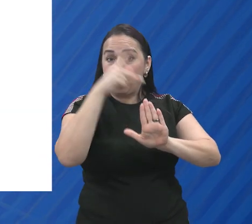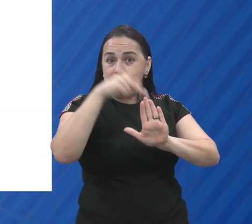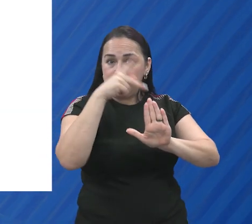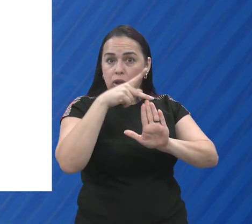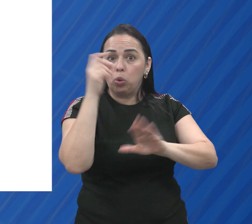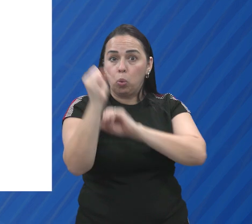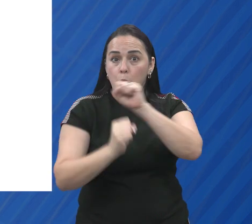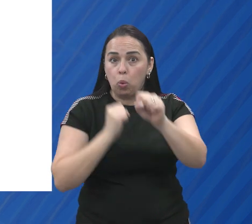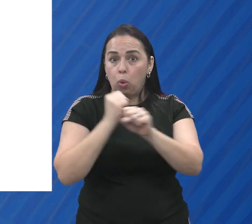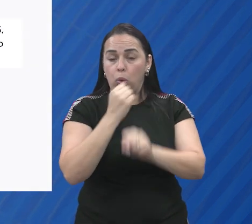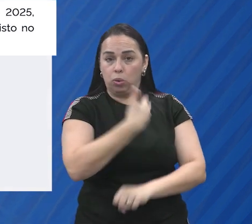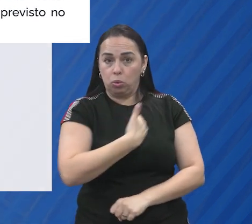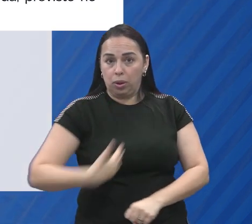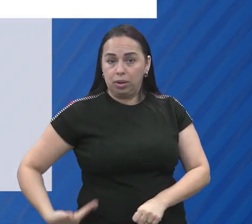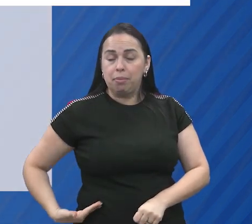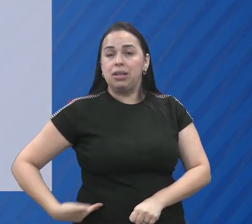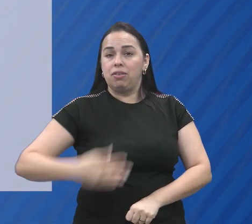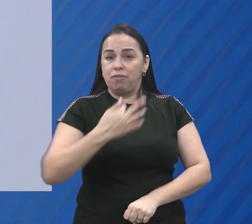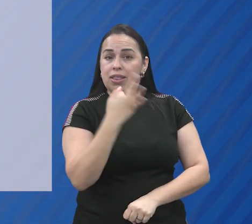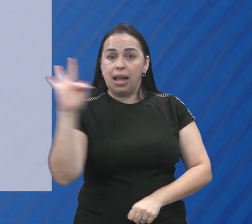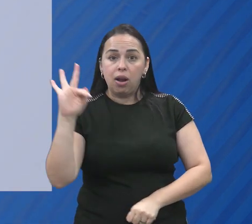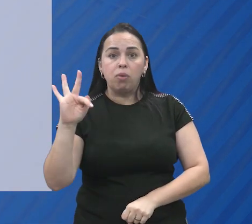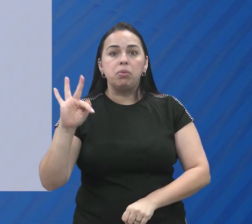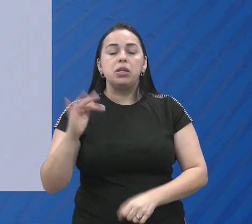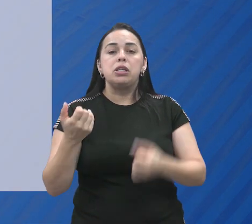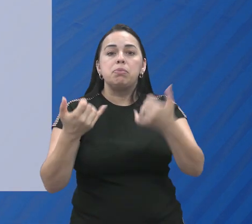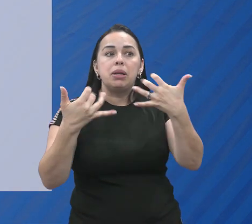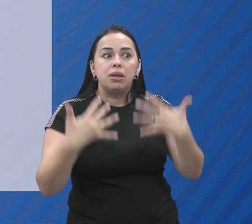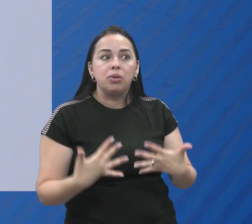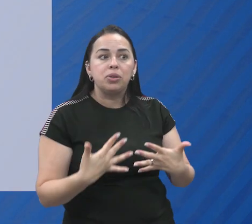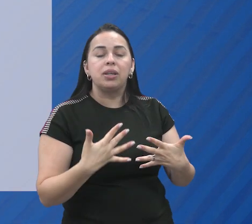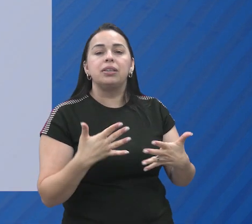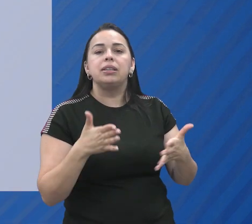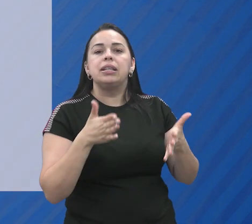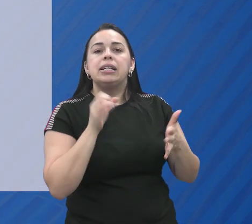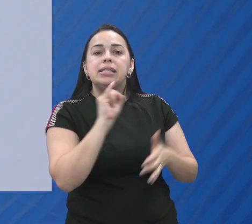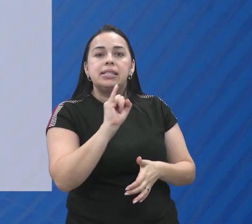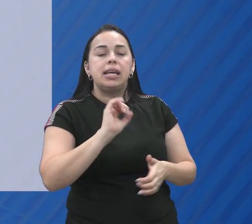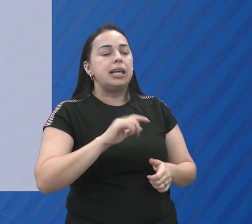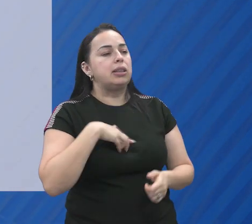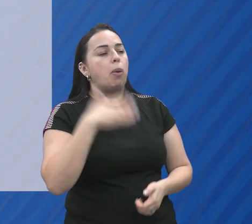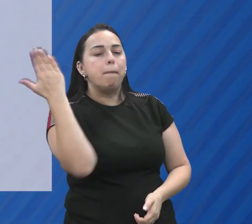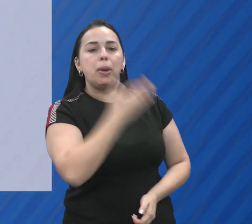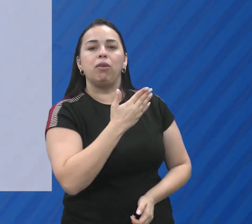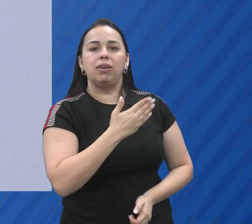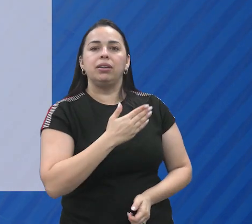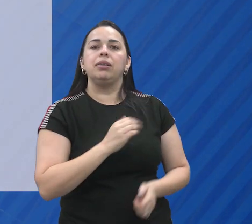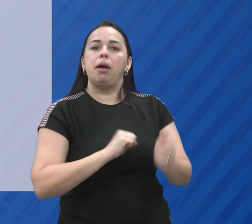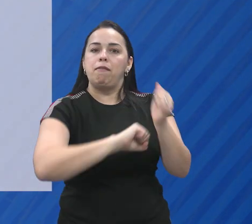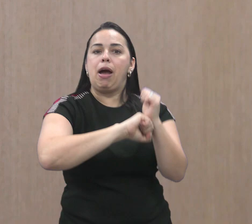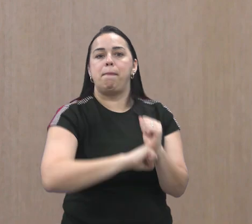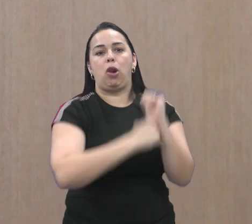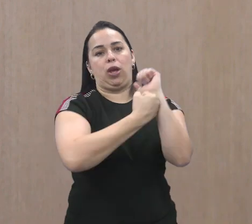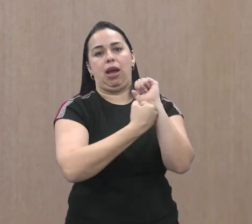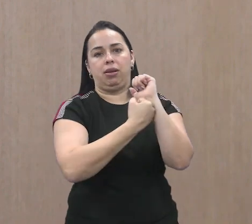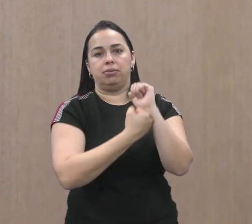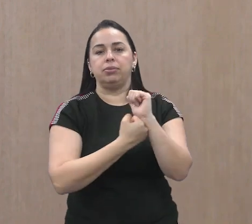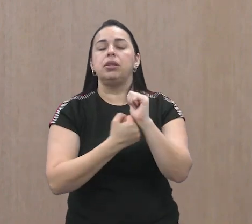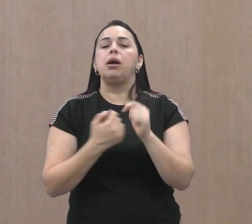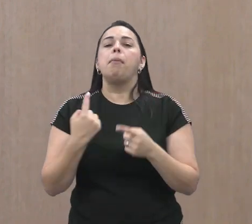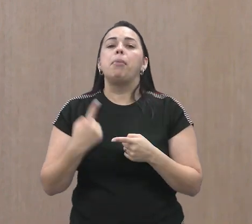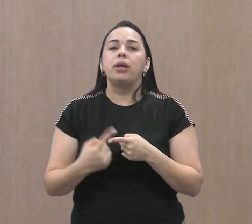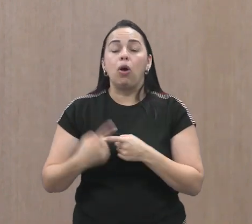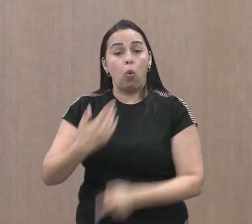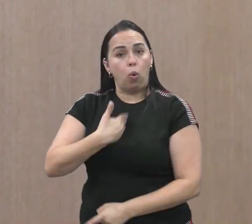federal, publicada em janeiro, impediu o bloqueio de pagamento desses usuários por pelo menos 180 dias. Para quê? Para